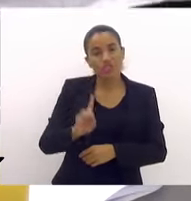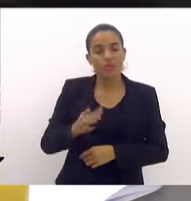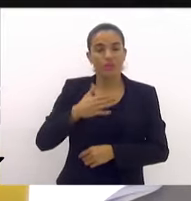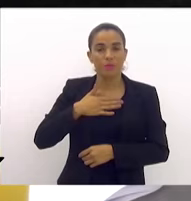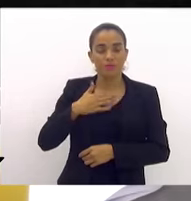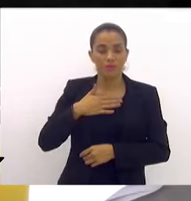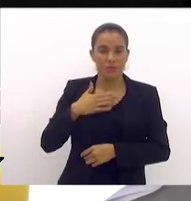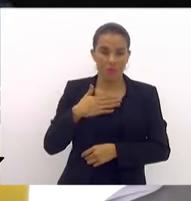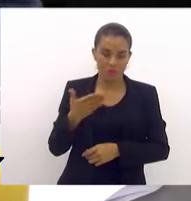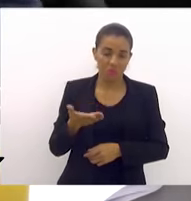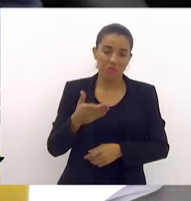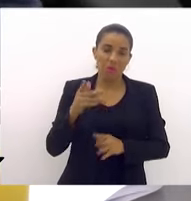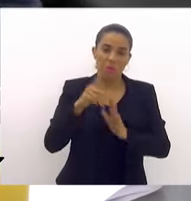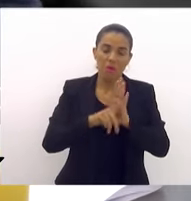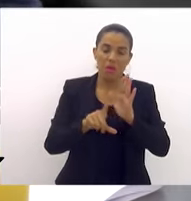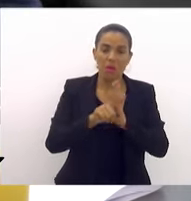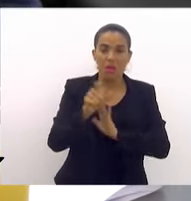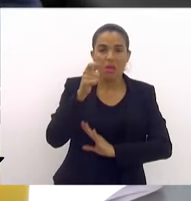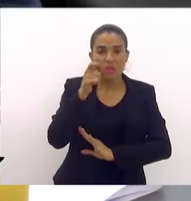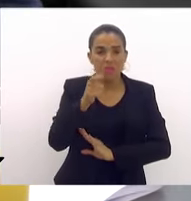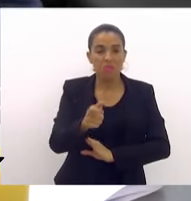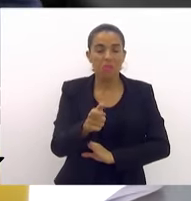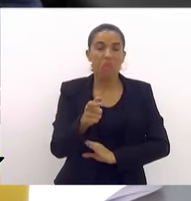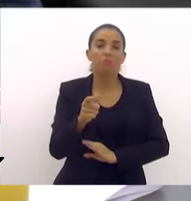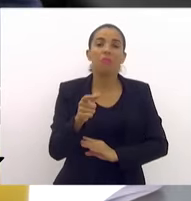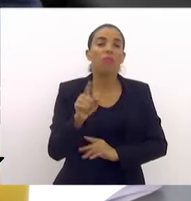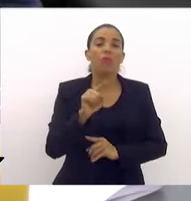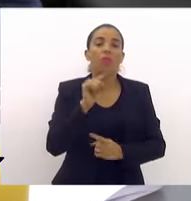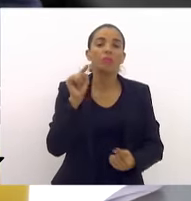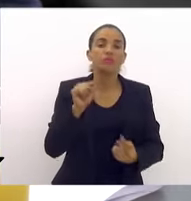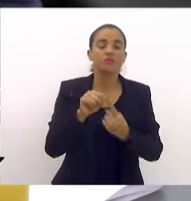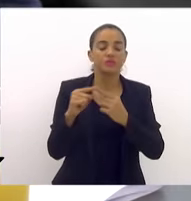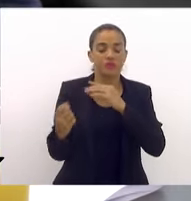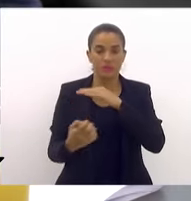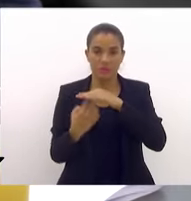bastante interessante, para que as empresas, né,